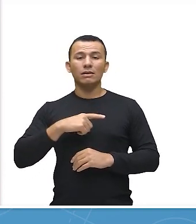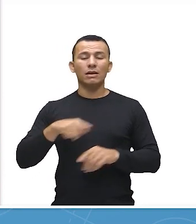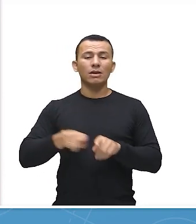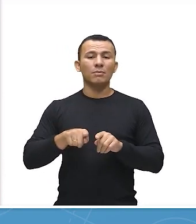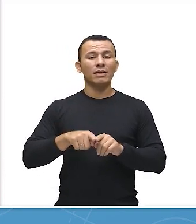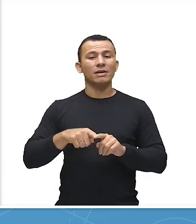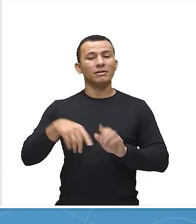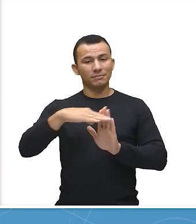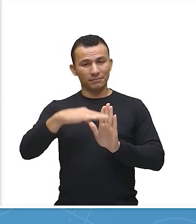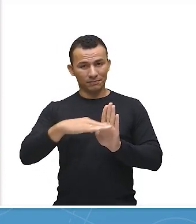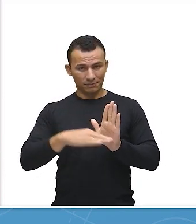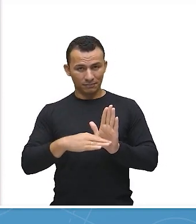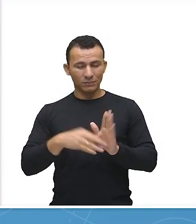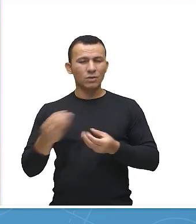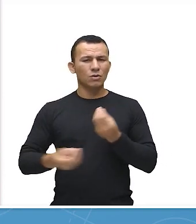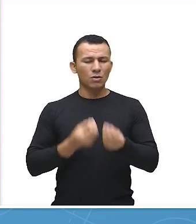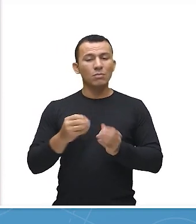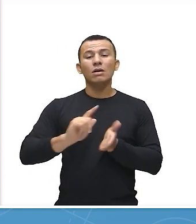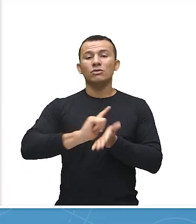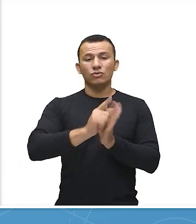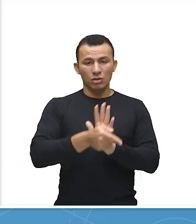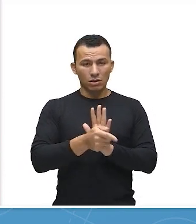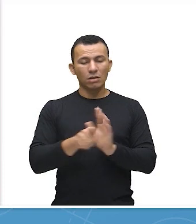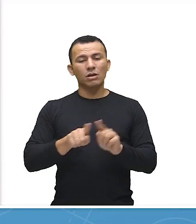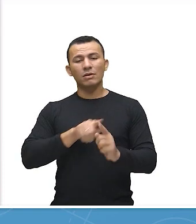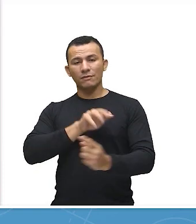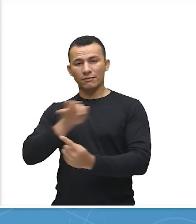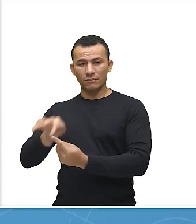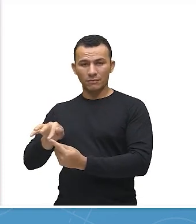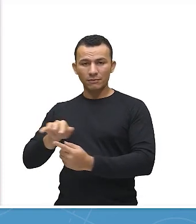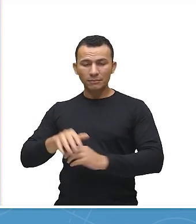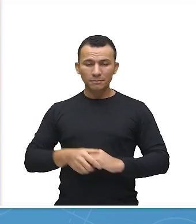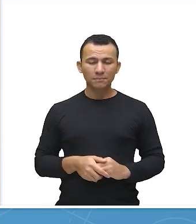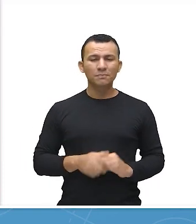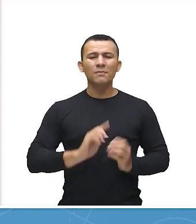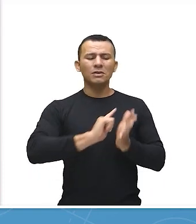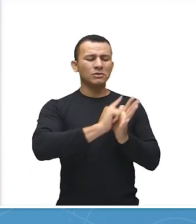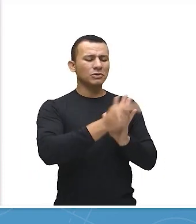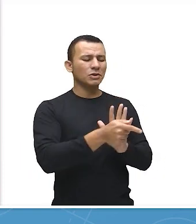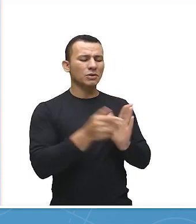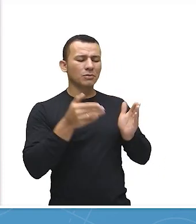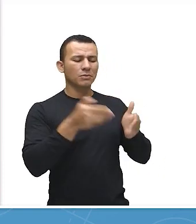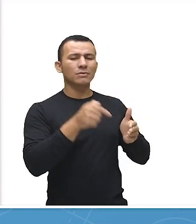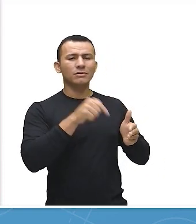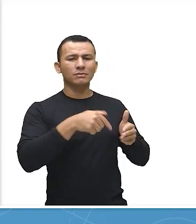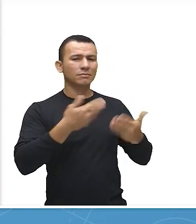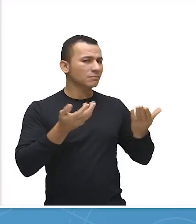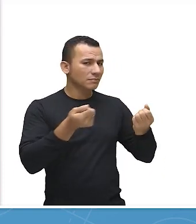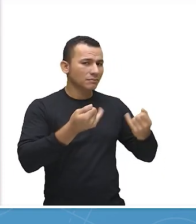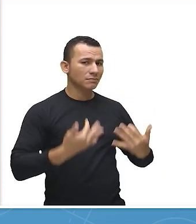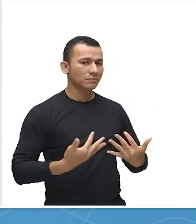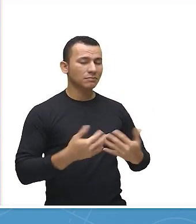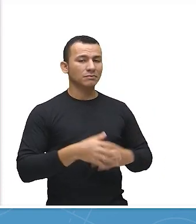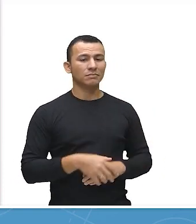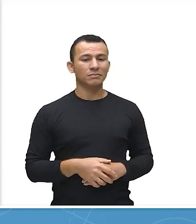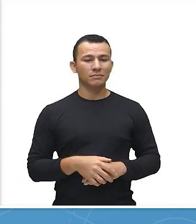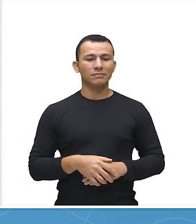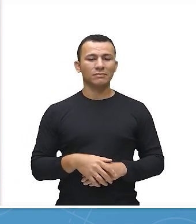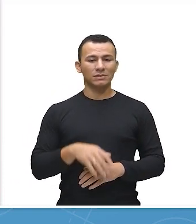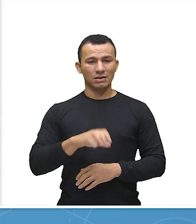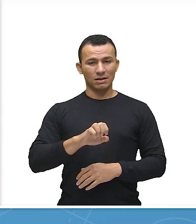esse caráter religioso, certo? A música secular ela não tem essa característica religiosa, ela não tem esse